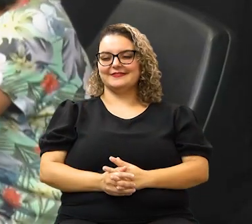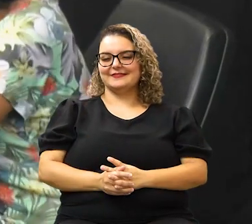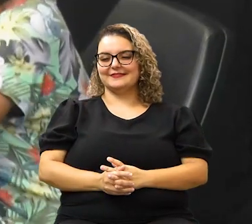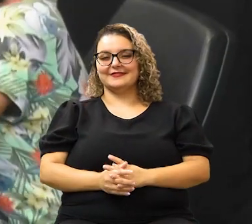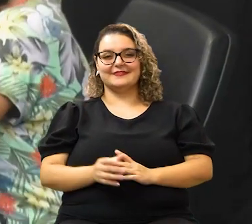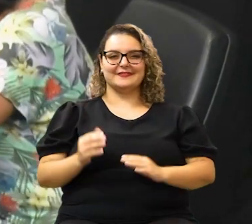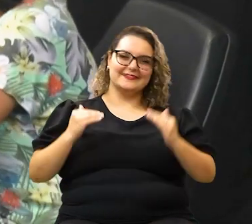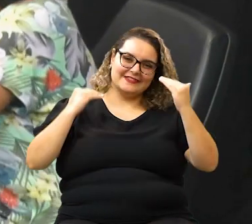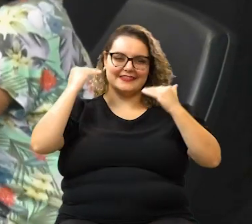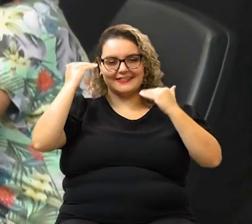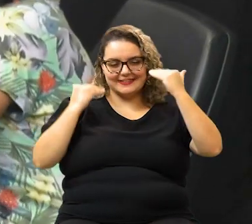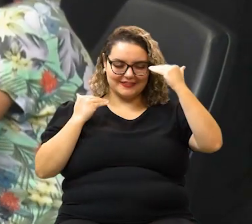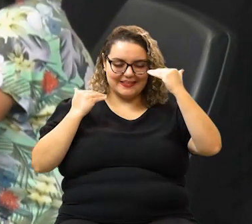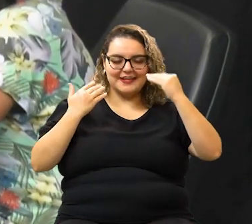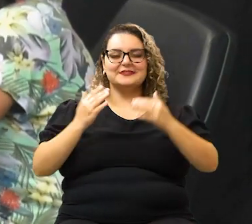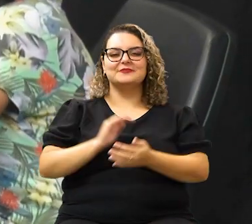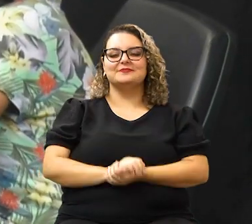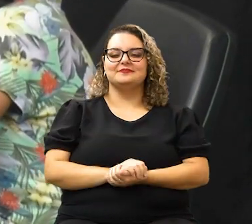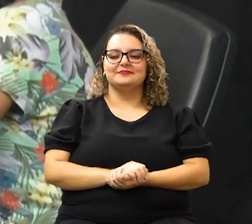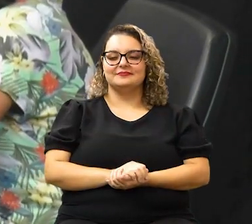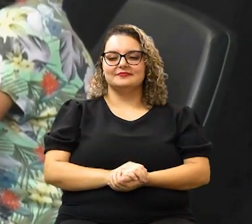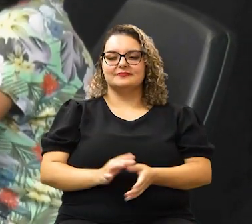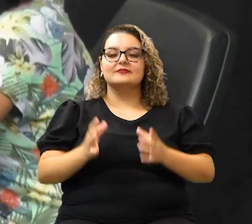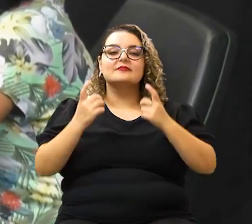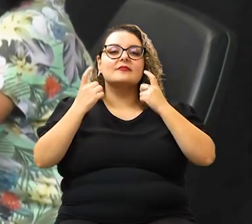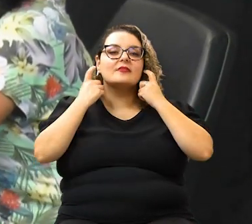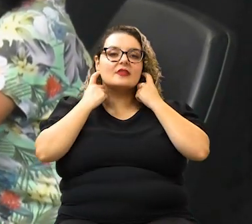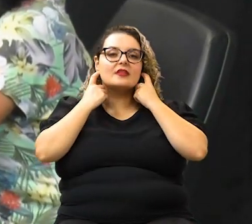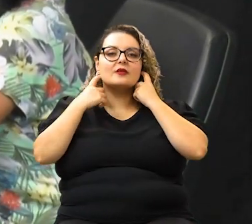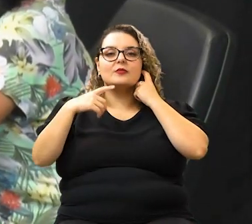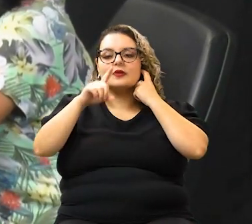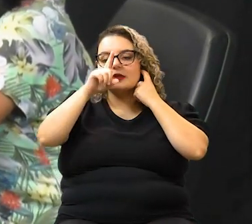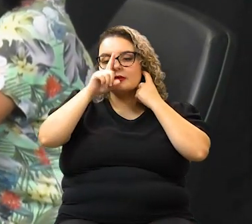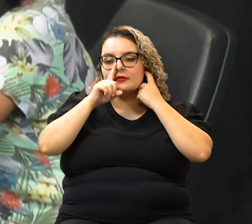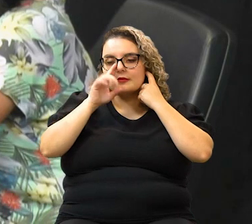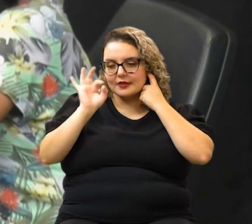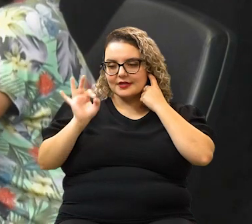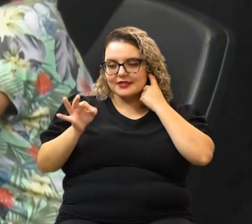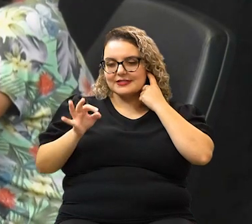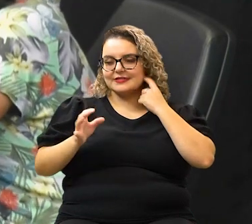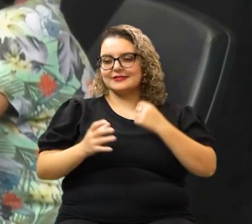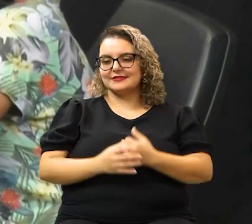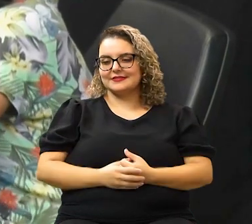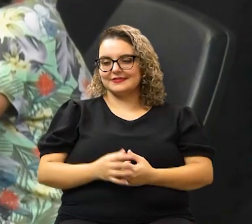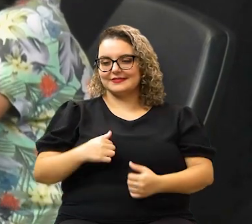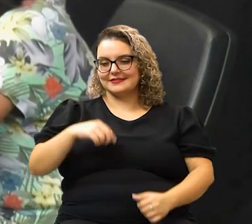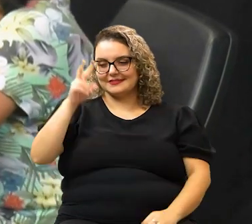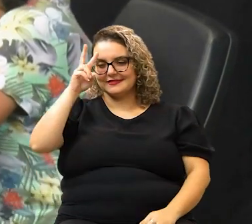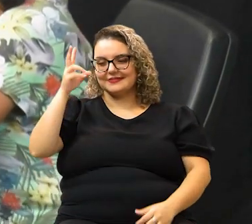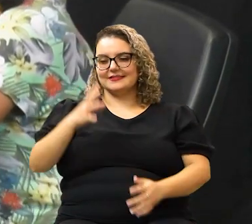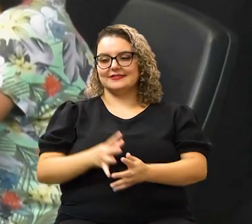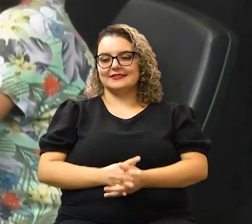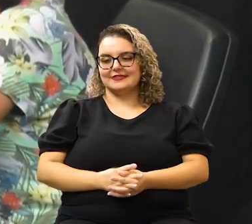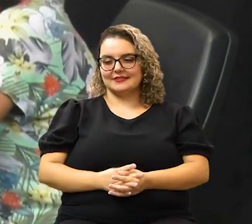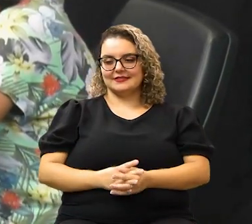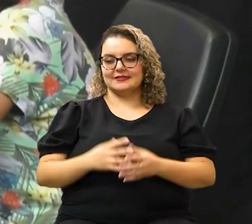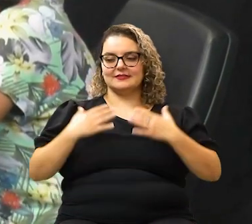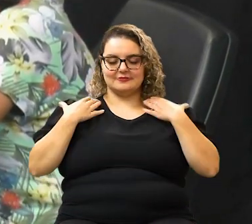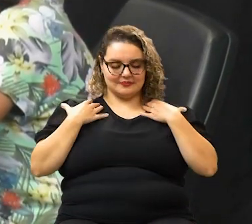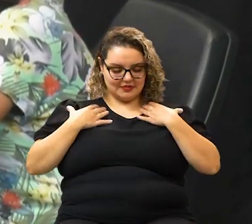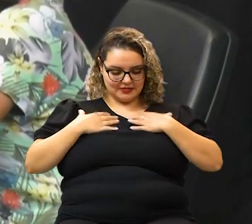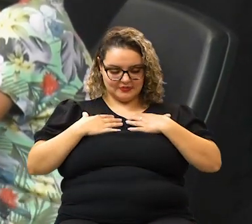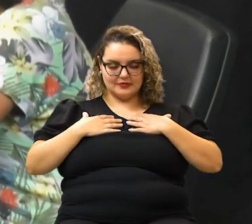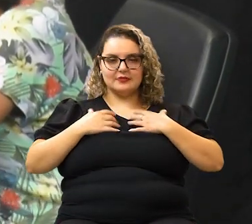assim, desigual. Estou com brincos amarelos, é isso mesmo? Isso. Se eu me lembro bem. E estou com uma